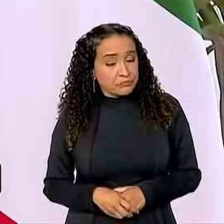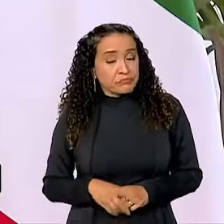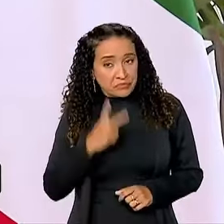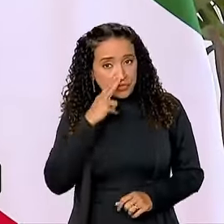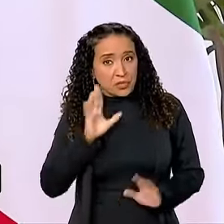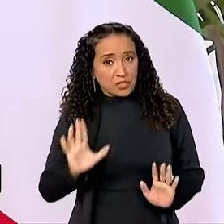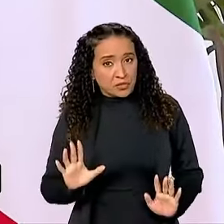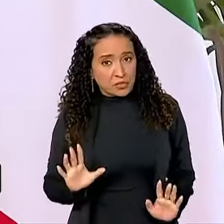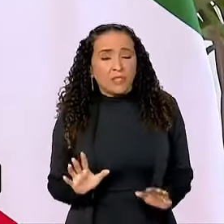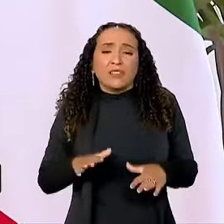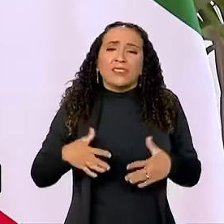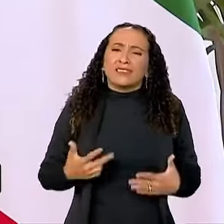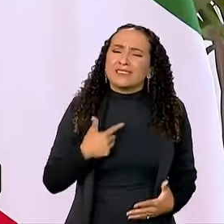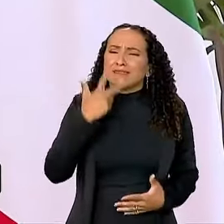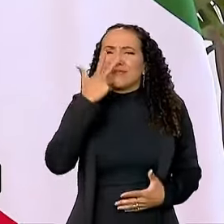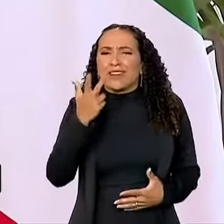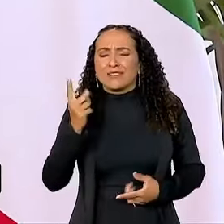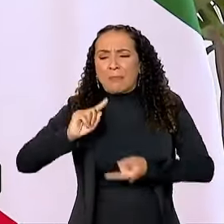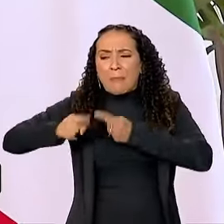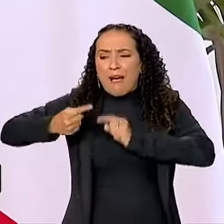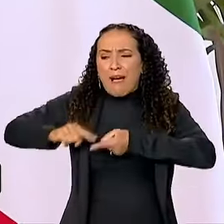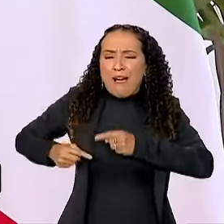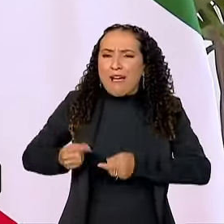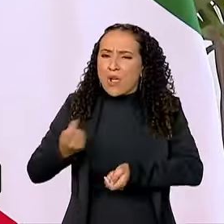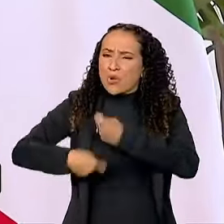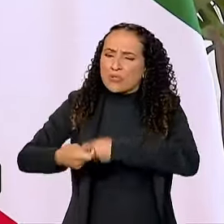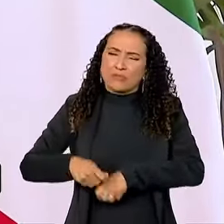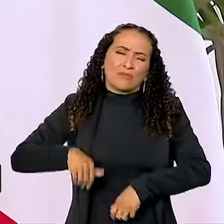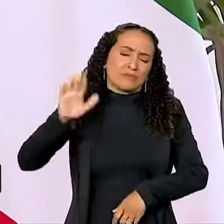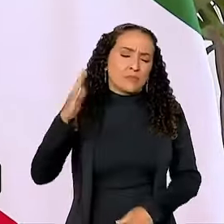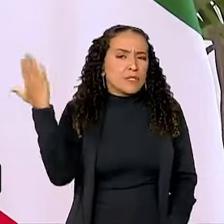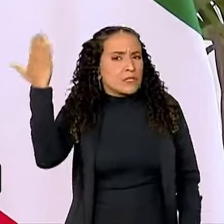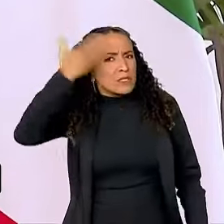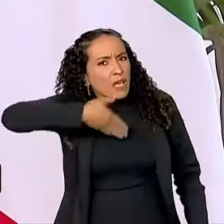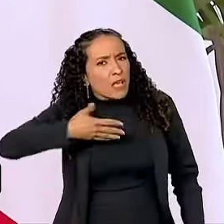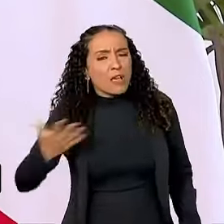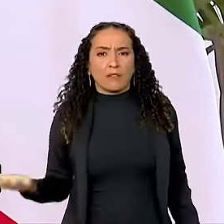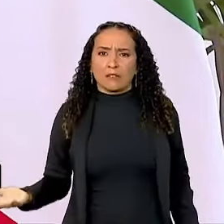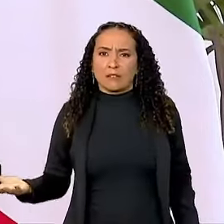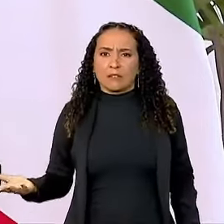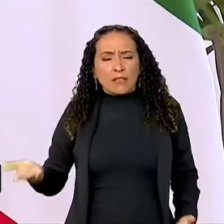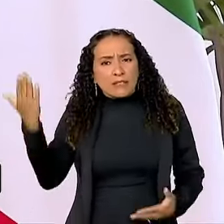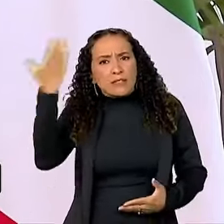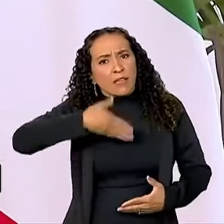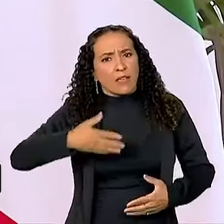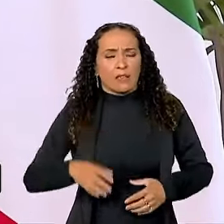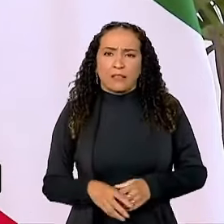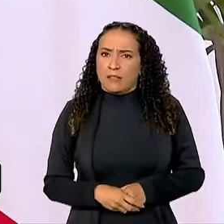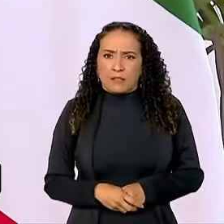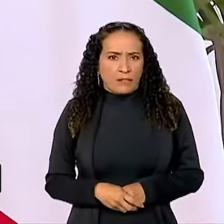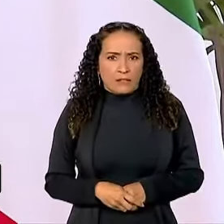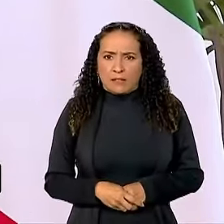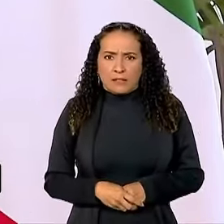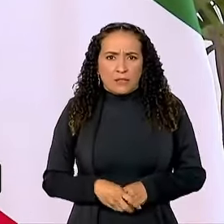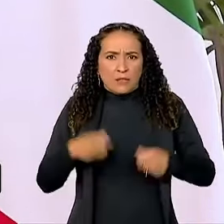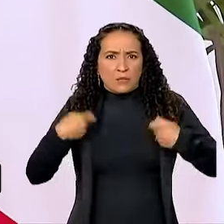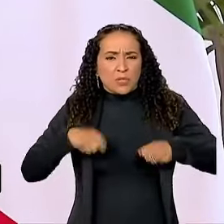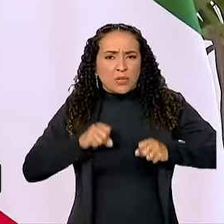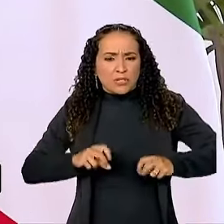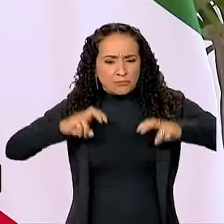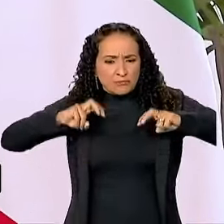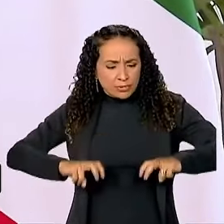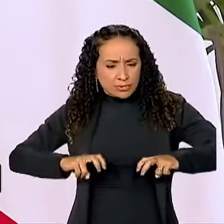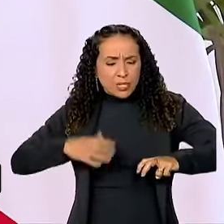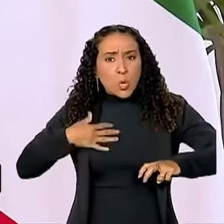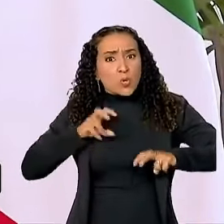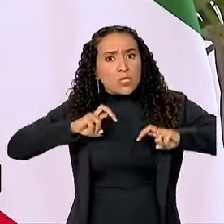Normalmente. Então, eu acho que a discussão econômica é mais séria. Ela é mais séria. Nós temos que sentar, e eu